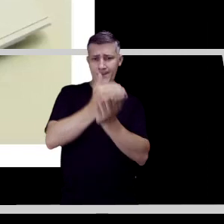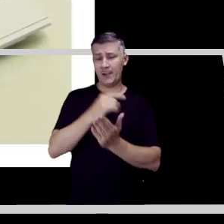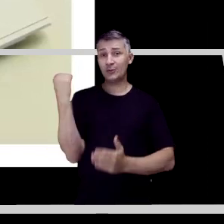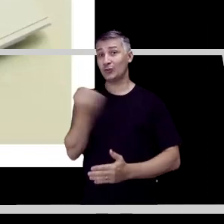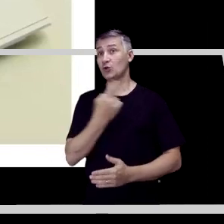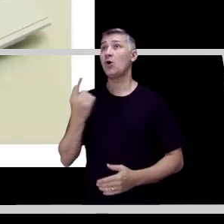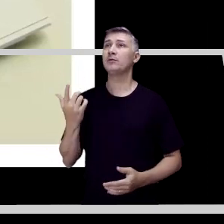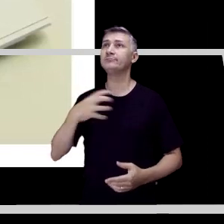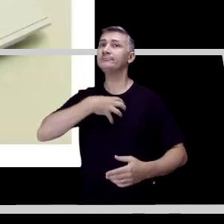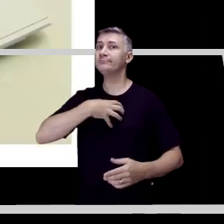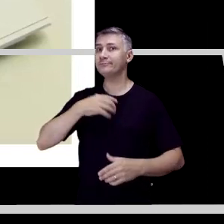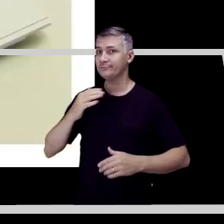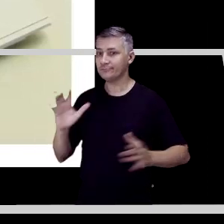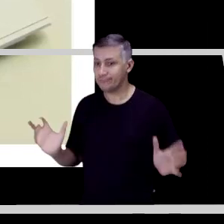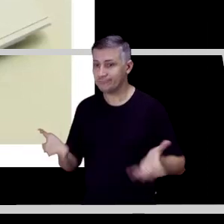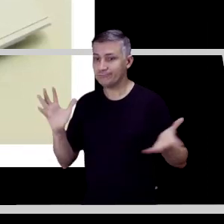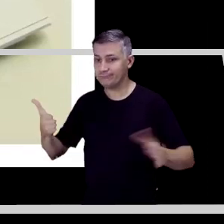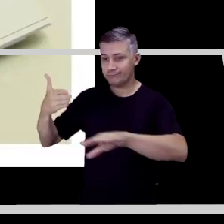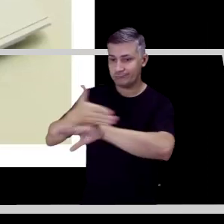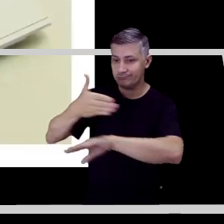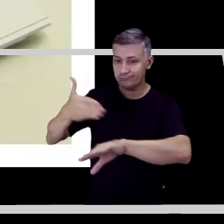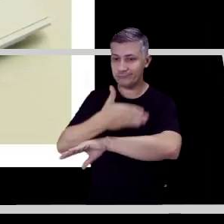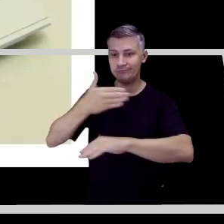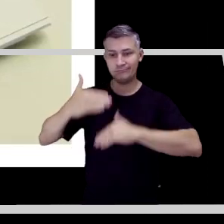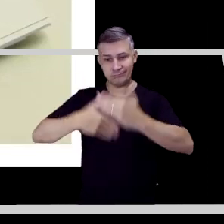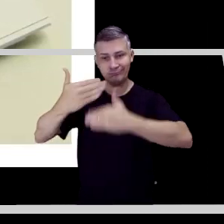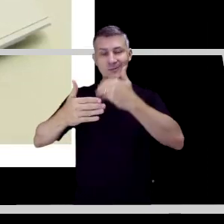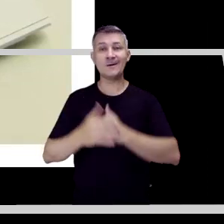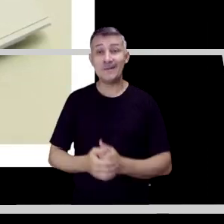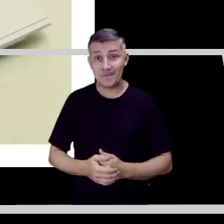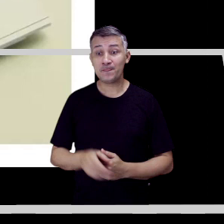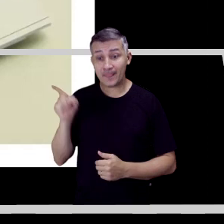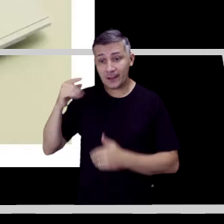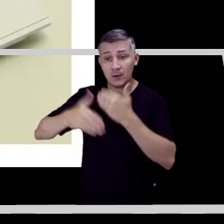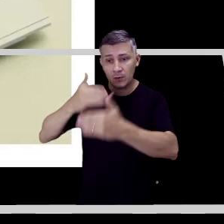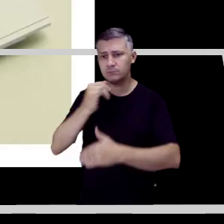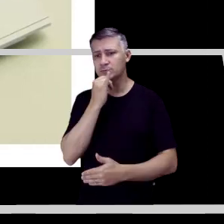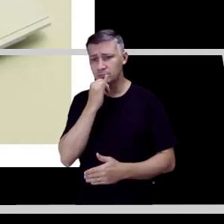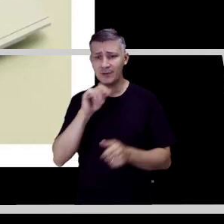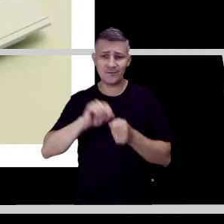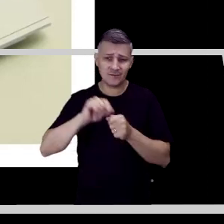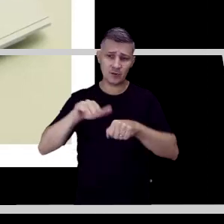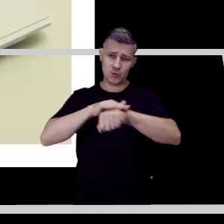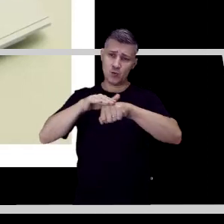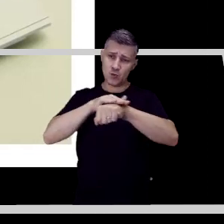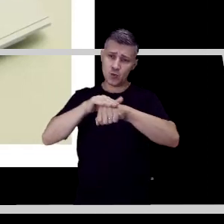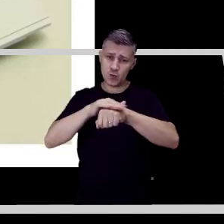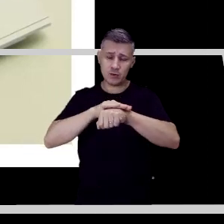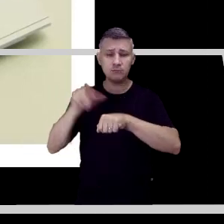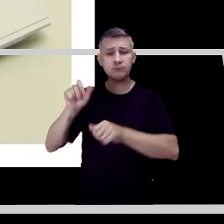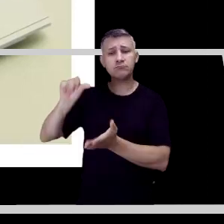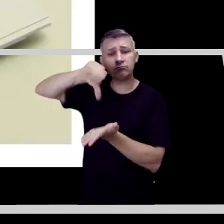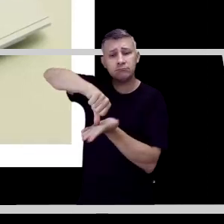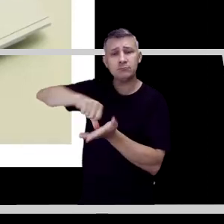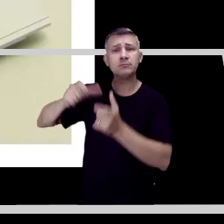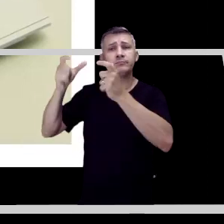si, que a gente promove ou participa, não? Então, isso é uma sequência, por exemplo, de conversas